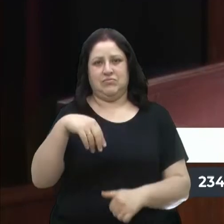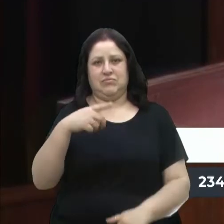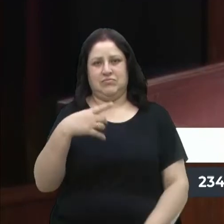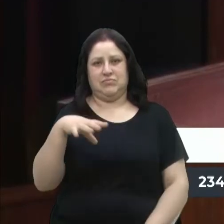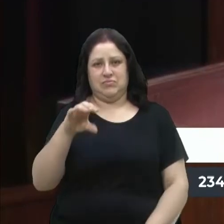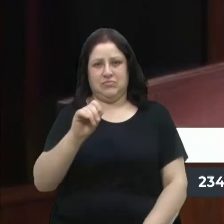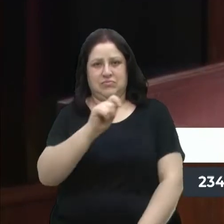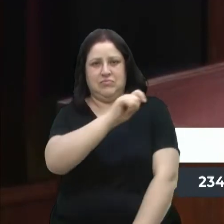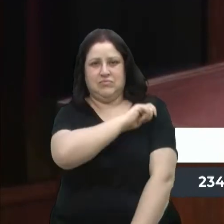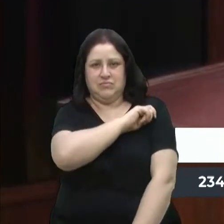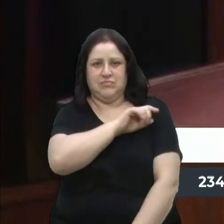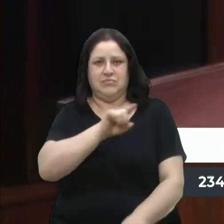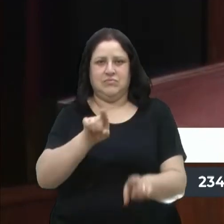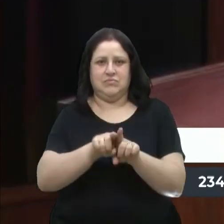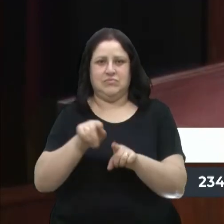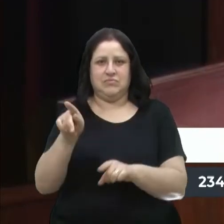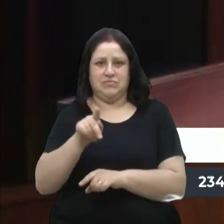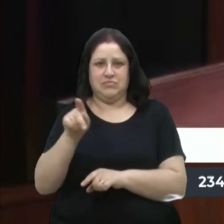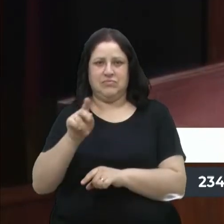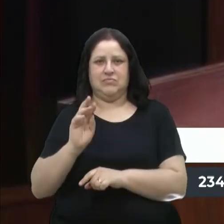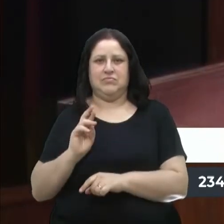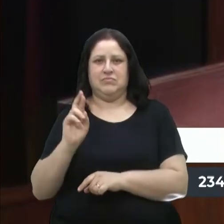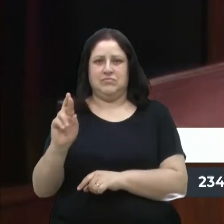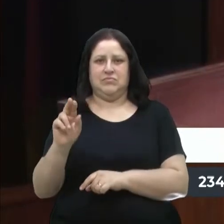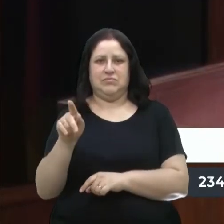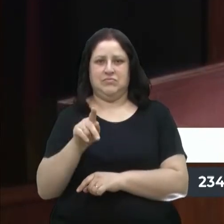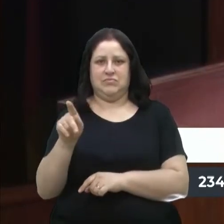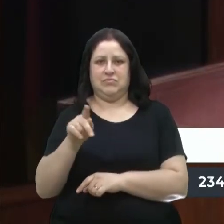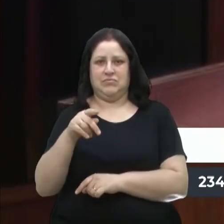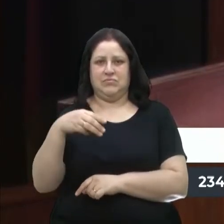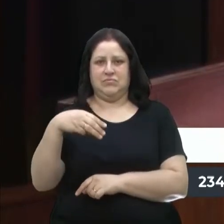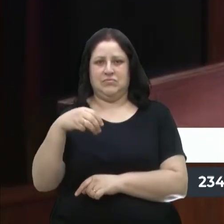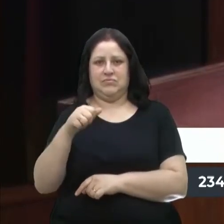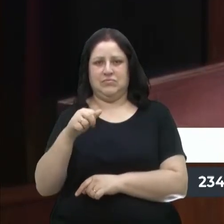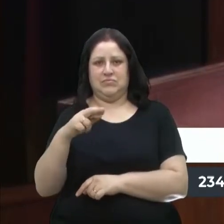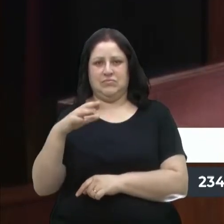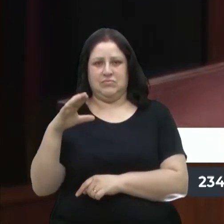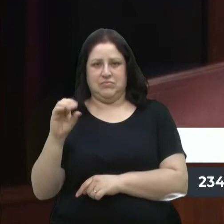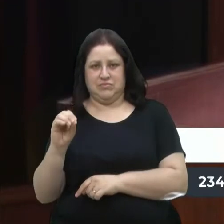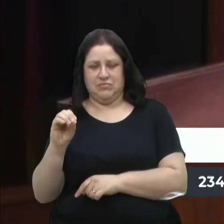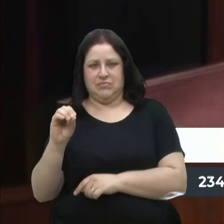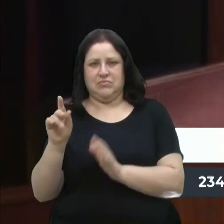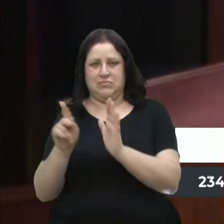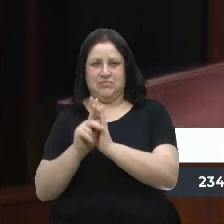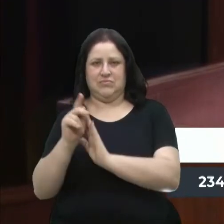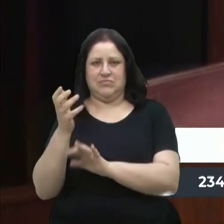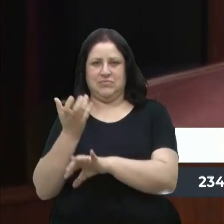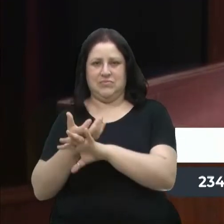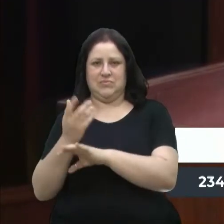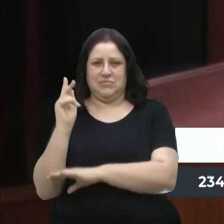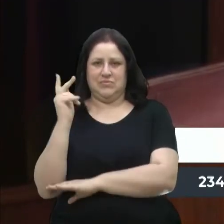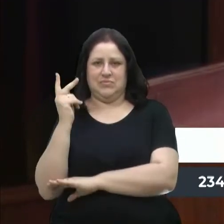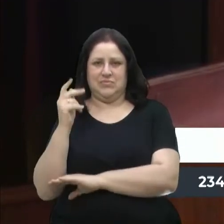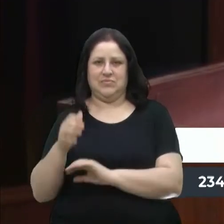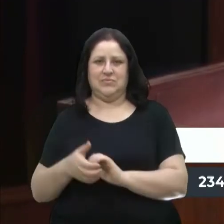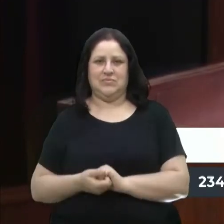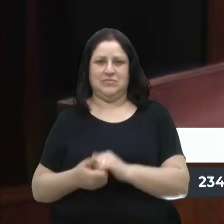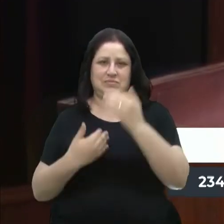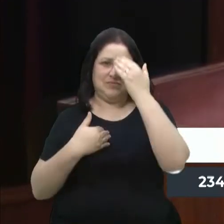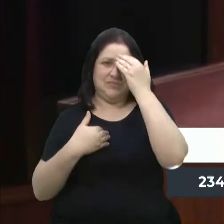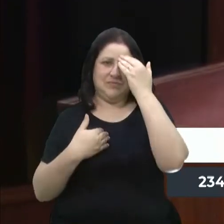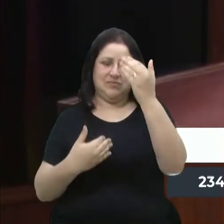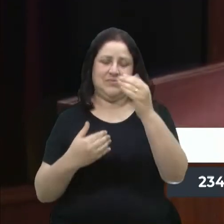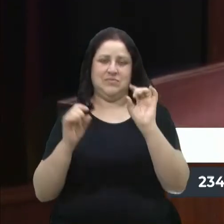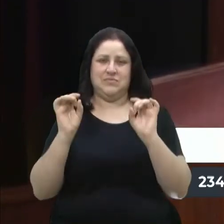representados ali pelo professor Márcio de história e um agradecimento muito especial a